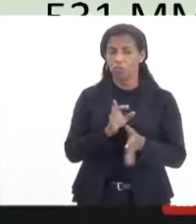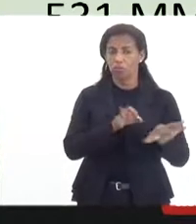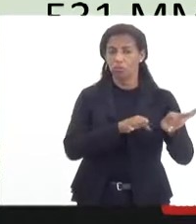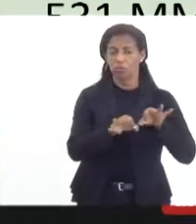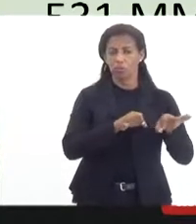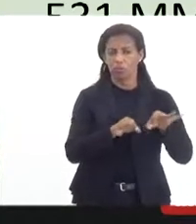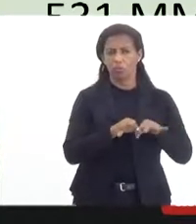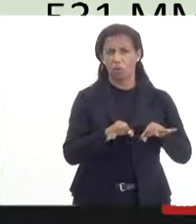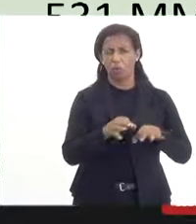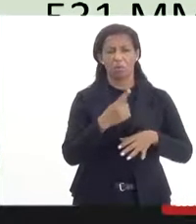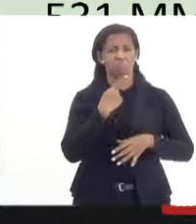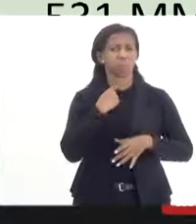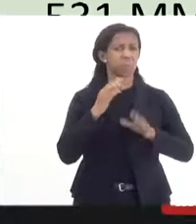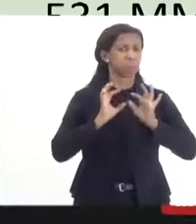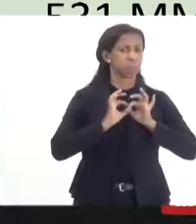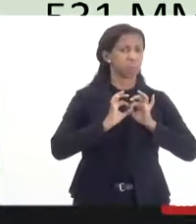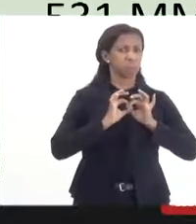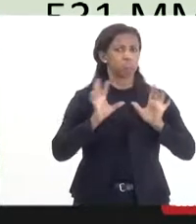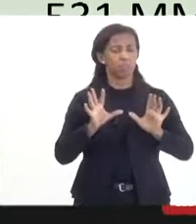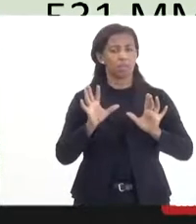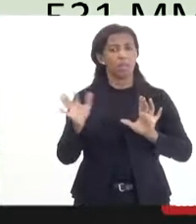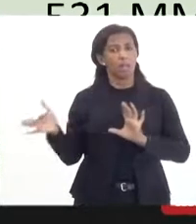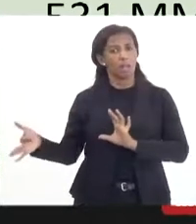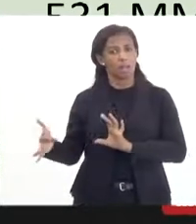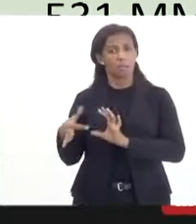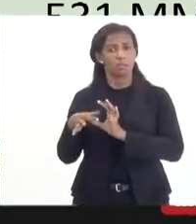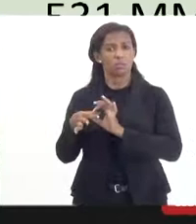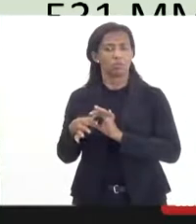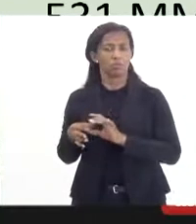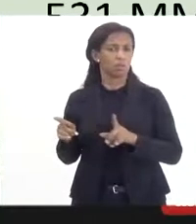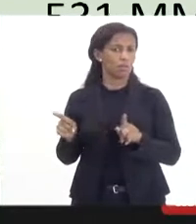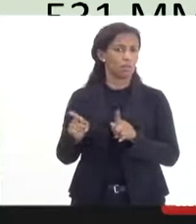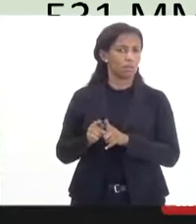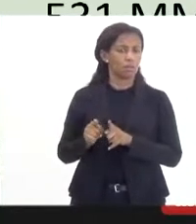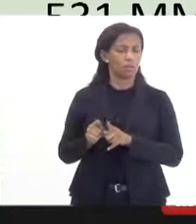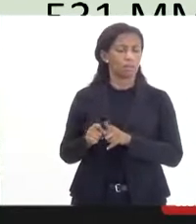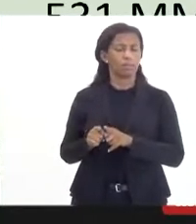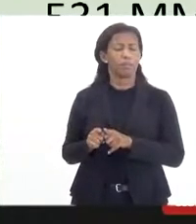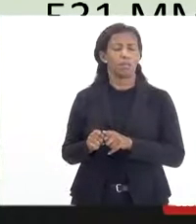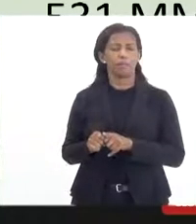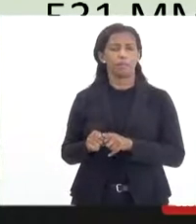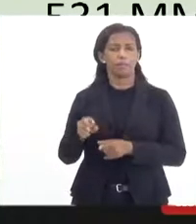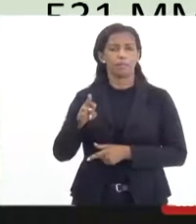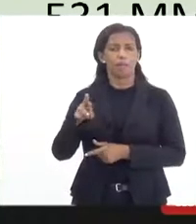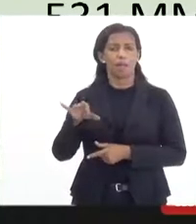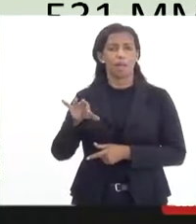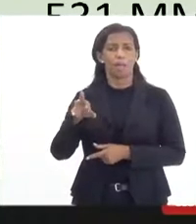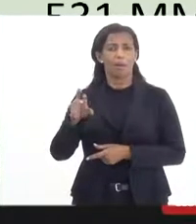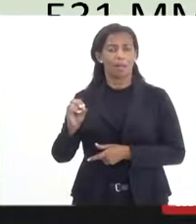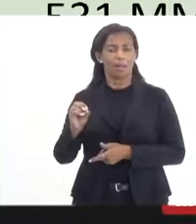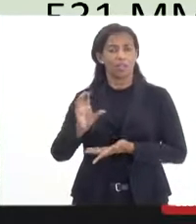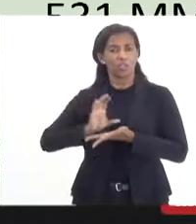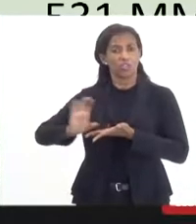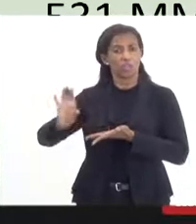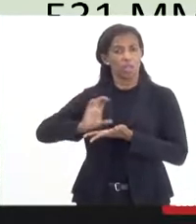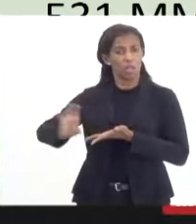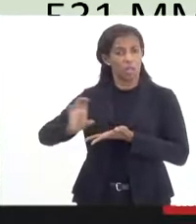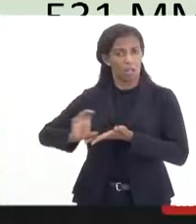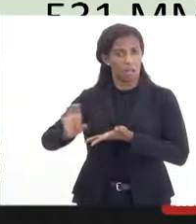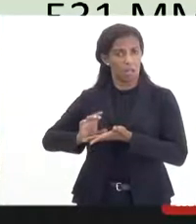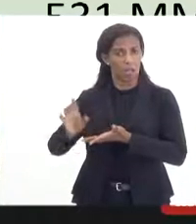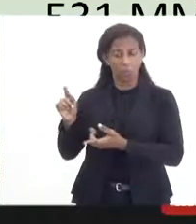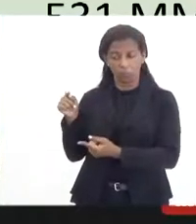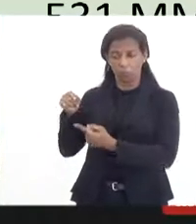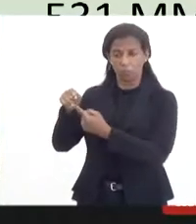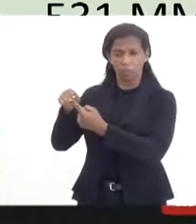de 2018, também associados à matéria dos créditos de ativo, né, que foram objetos